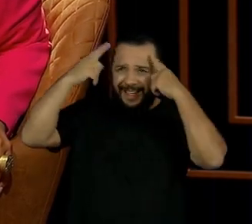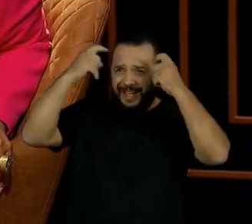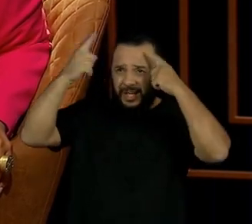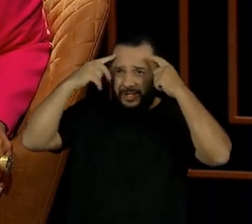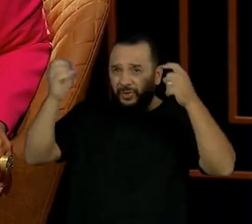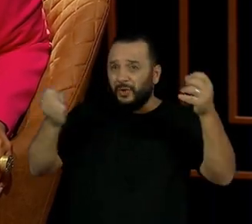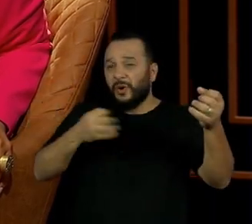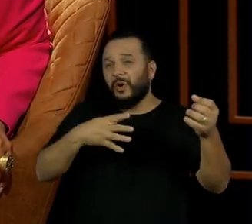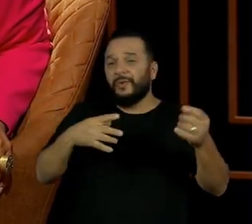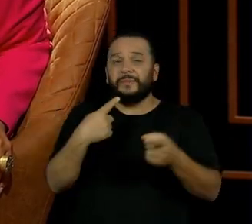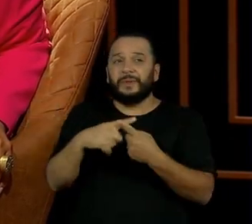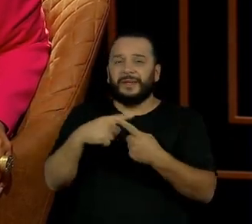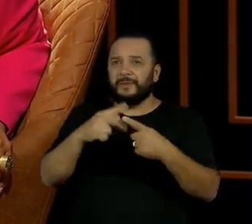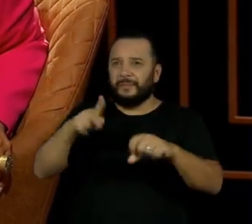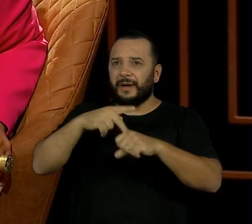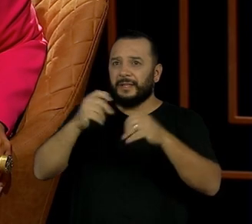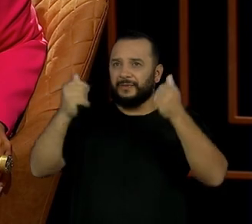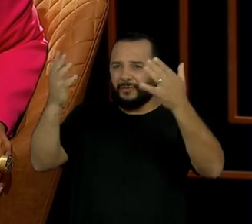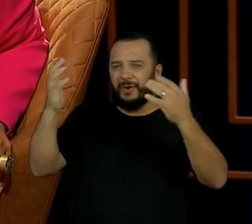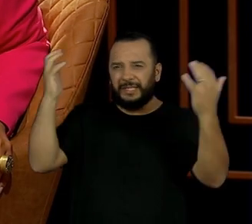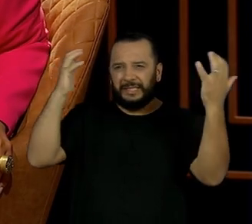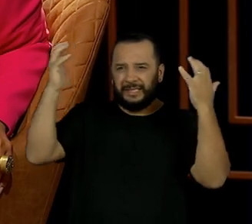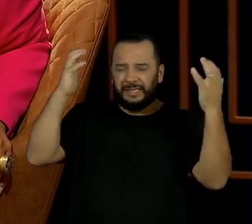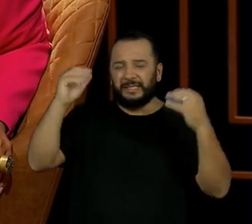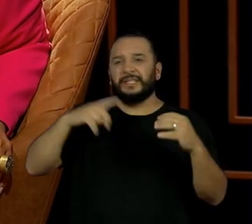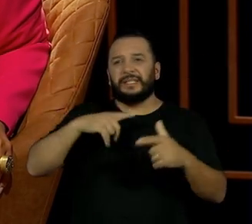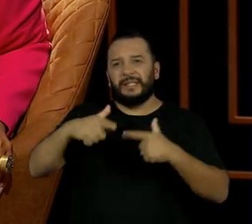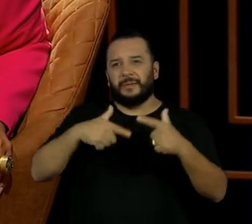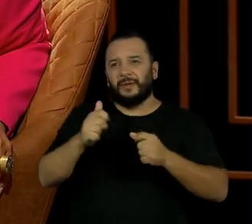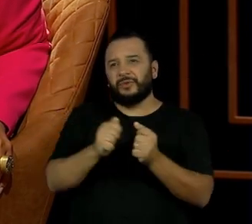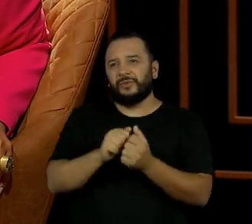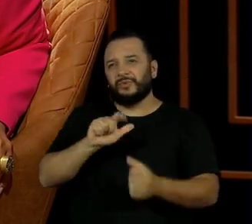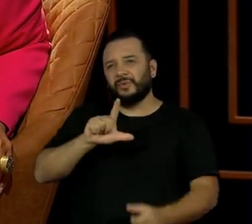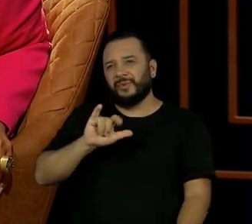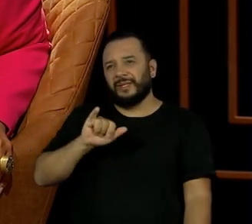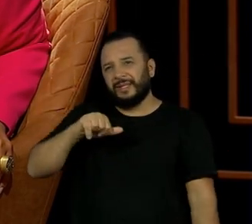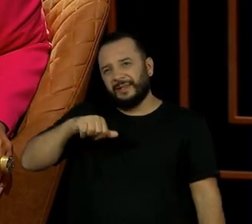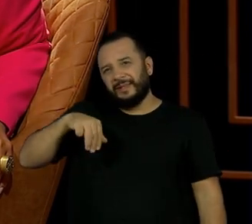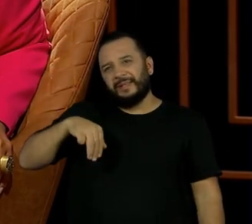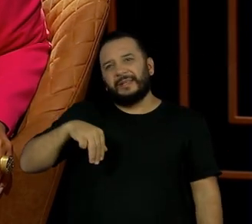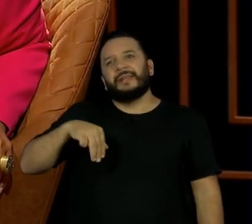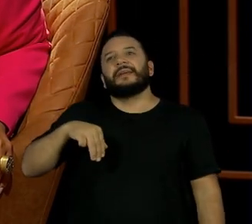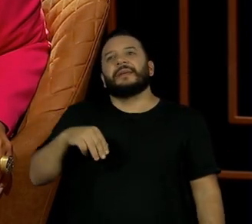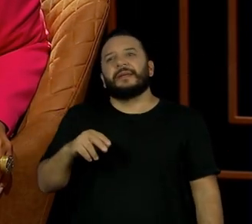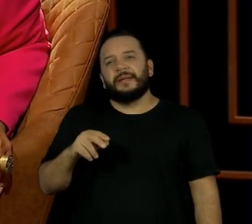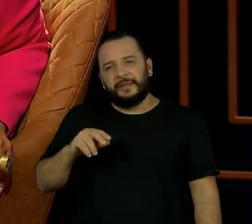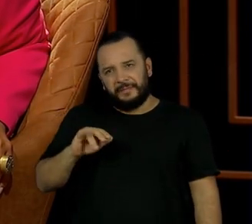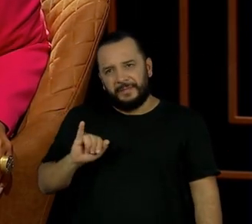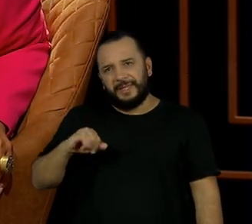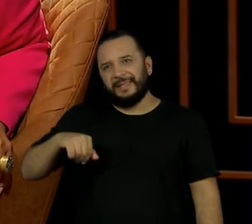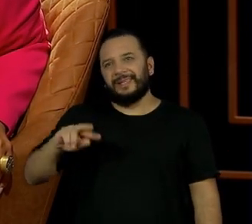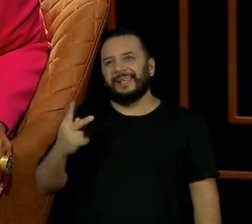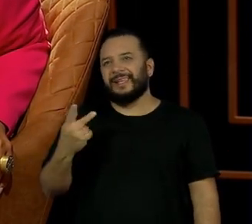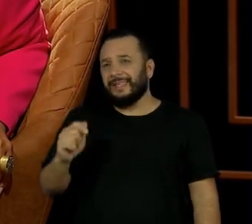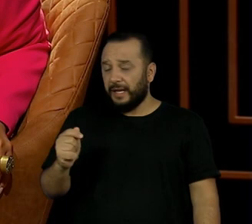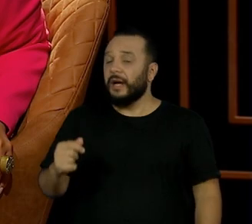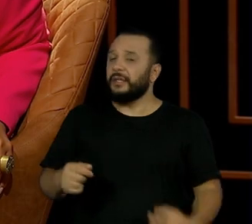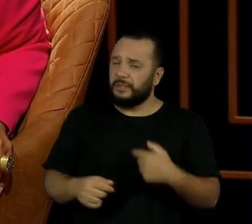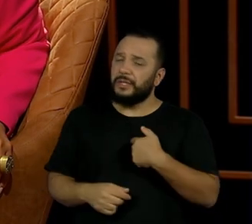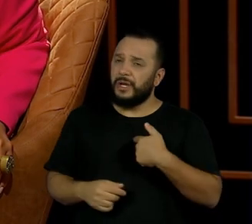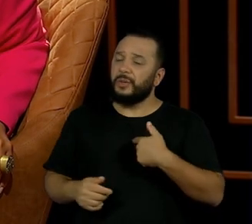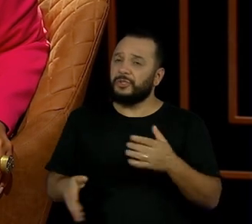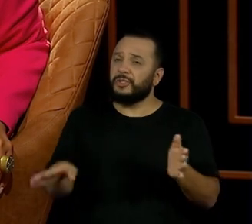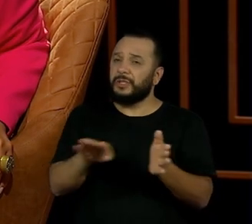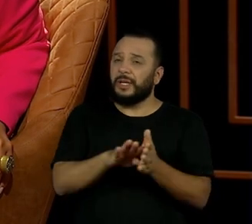teve um conhecimento muito grande já tinha trabalhado com Liminha era uma galera de peso assim e eu cheguei uma não foi como legusta